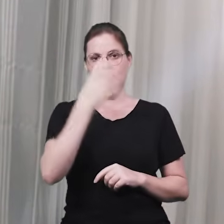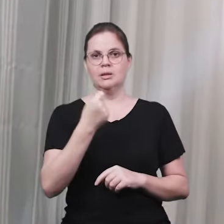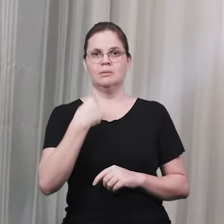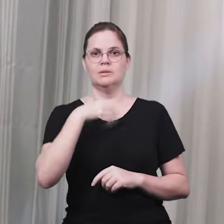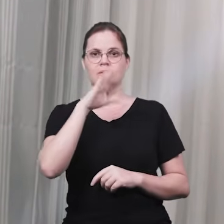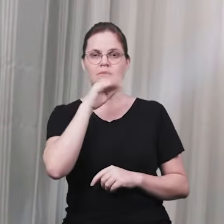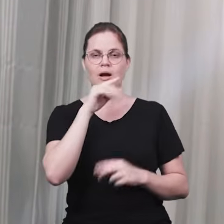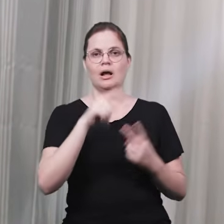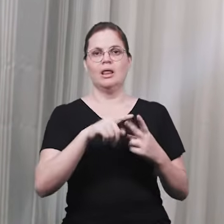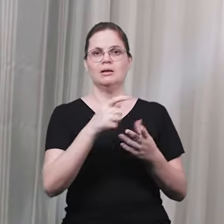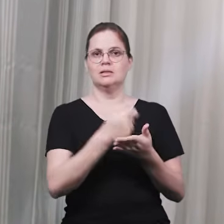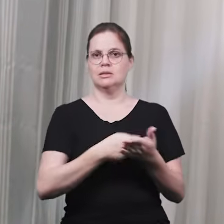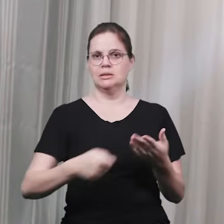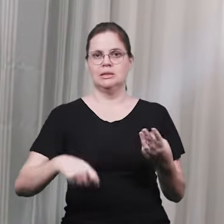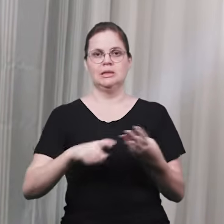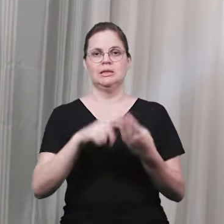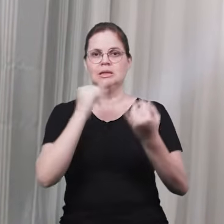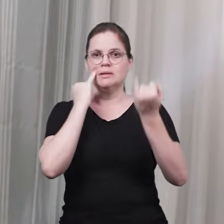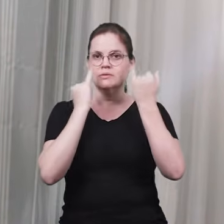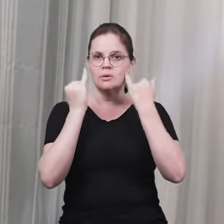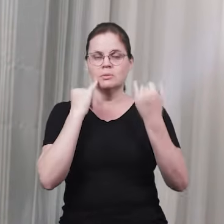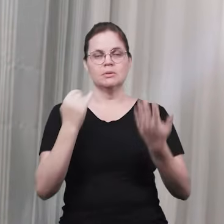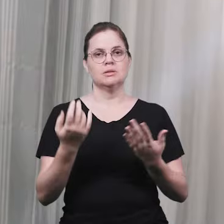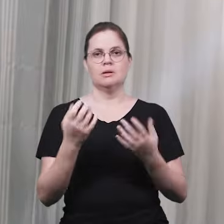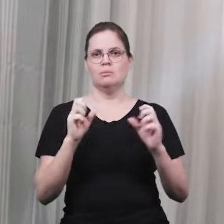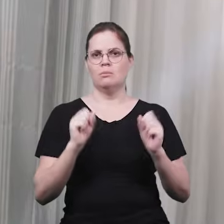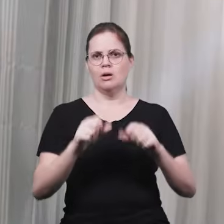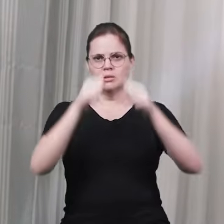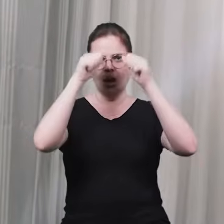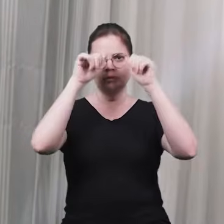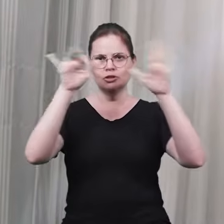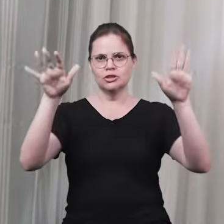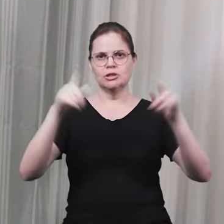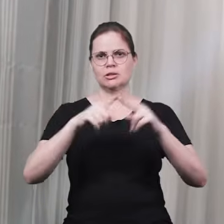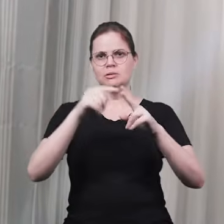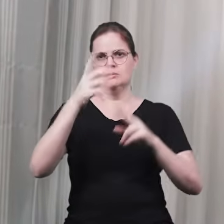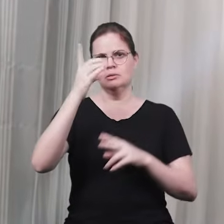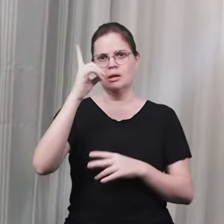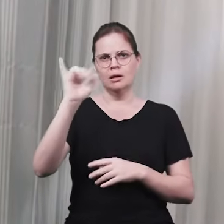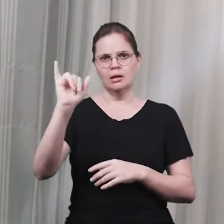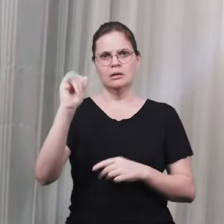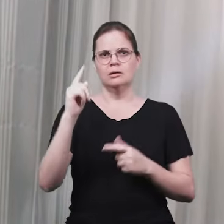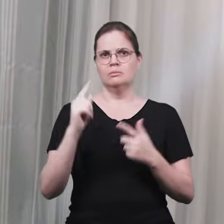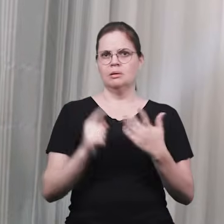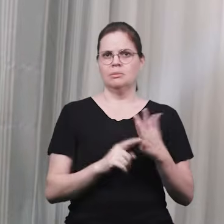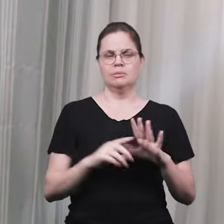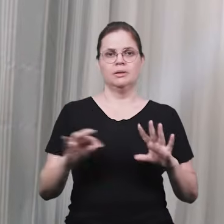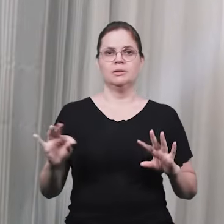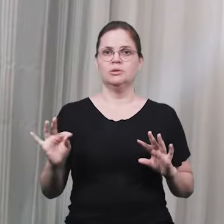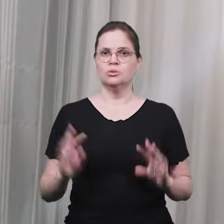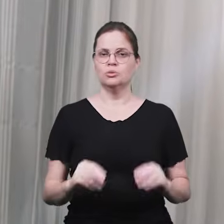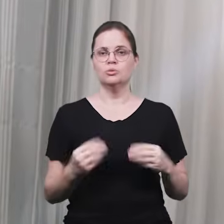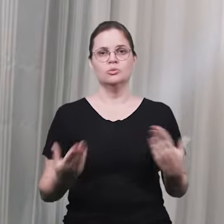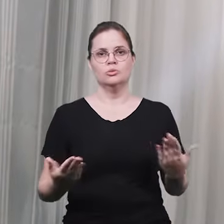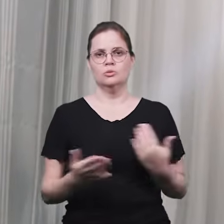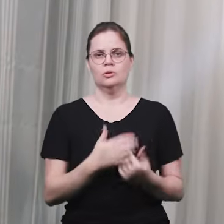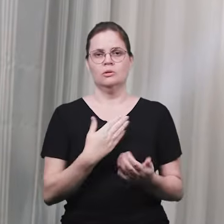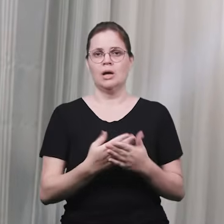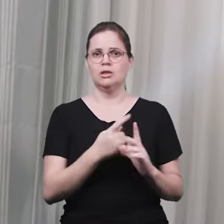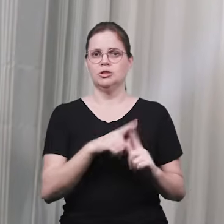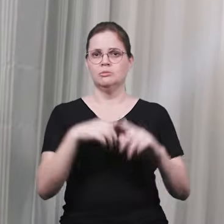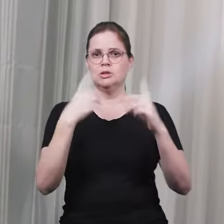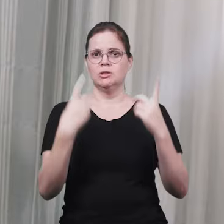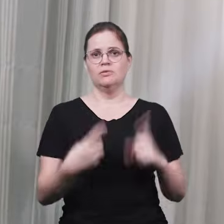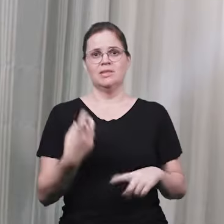a informação. Isso normalmente para pessoas com autismo, deficiência intelectual, entre outras barreiras que dificultam a comunicação. E a